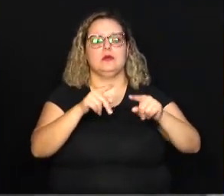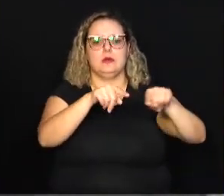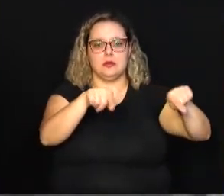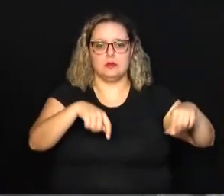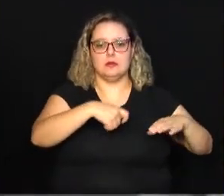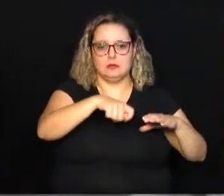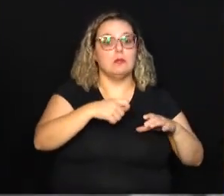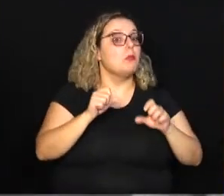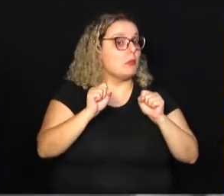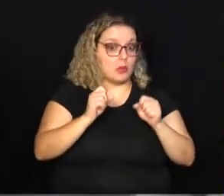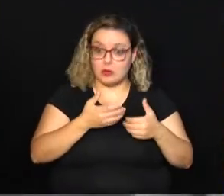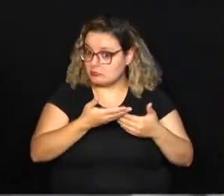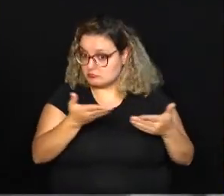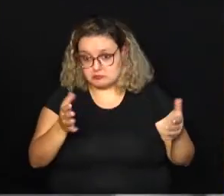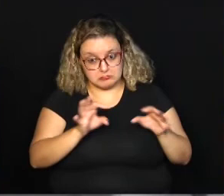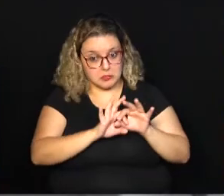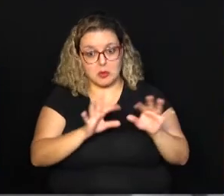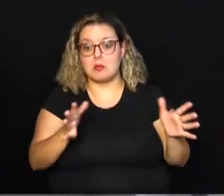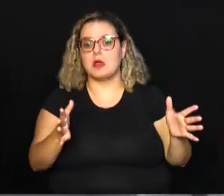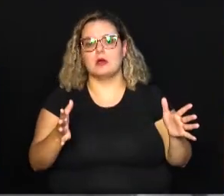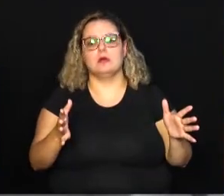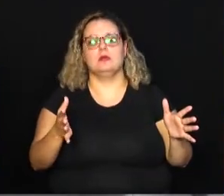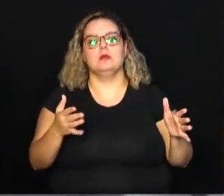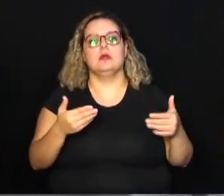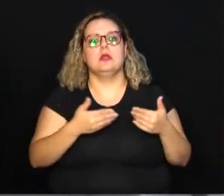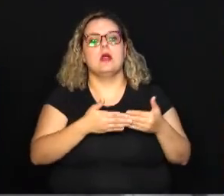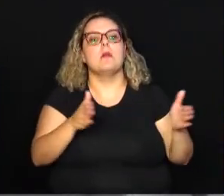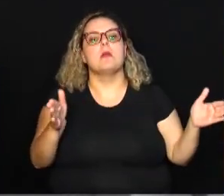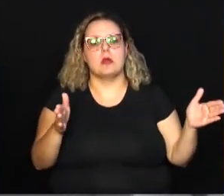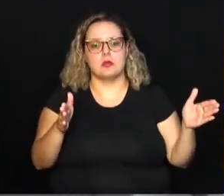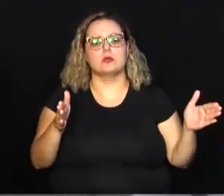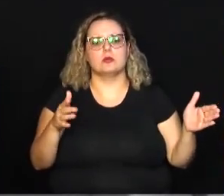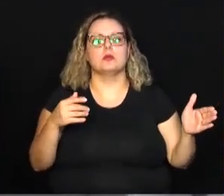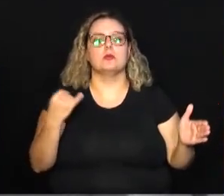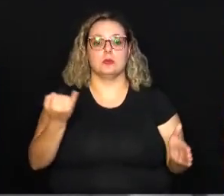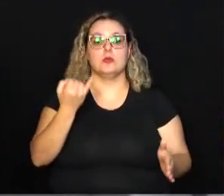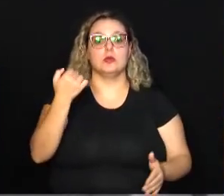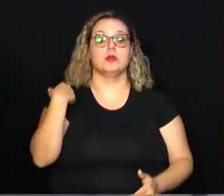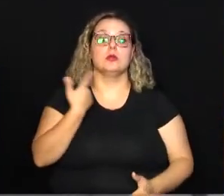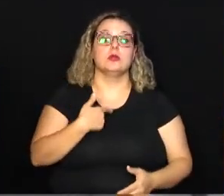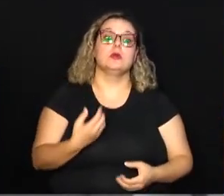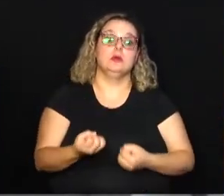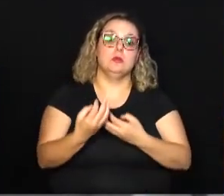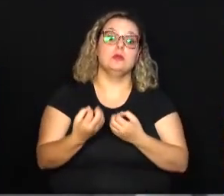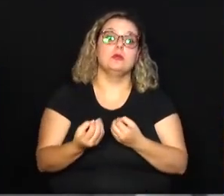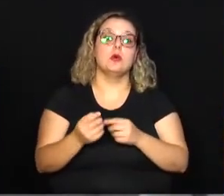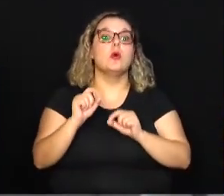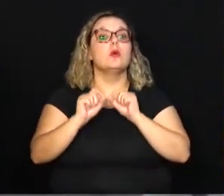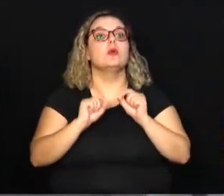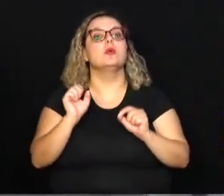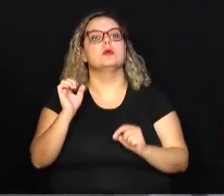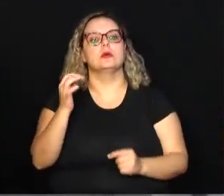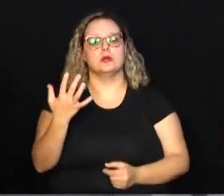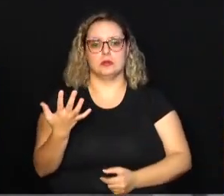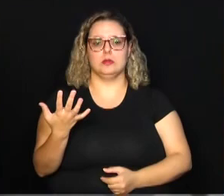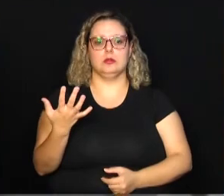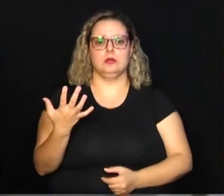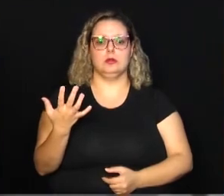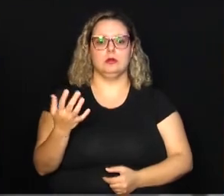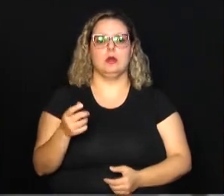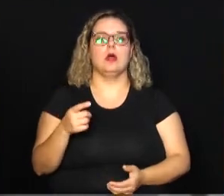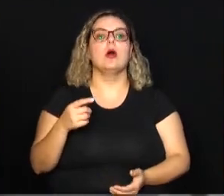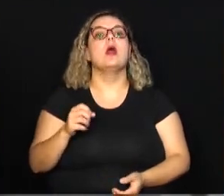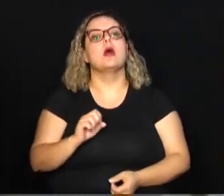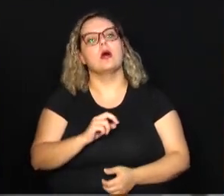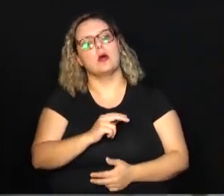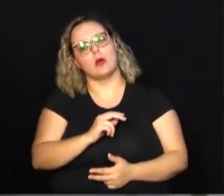Verde. Pô, normal, vamos lá. Eu acho que é importante a gente ter informação do que está acontecendo. Pontualmente aconteceu um problema,